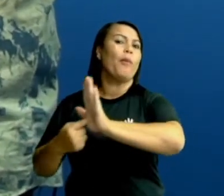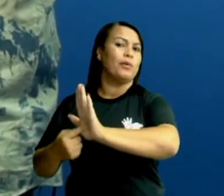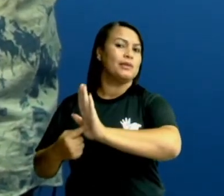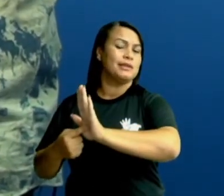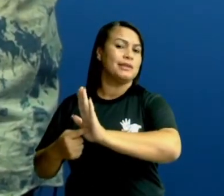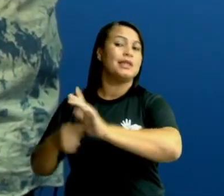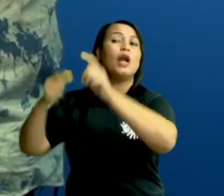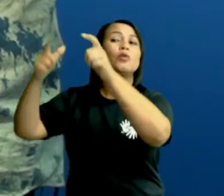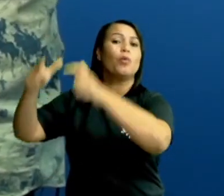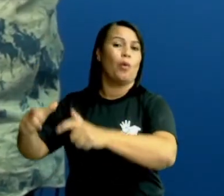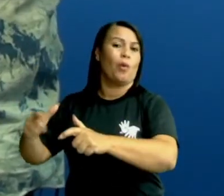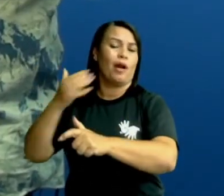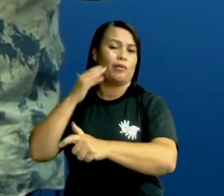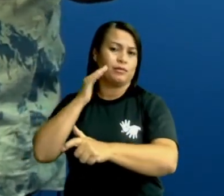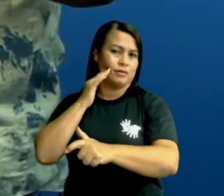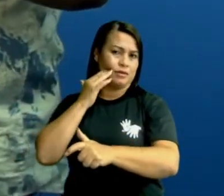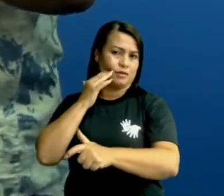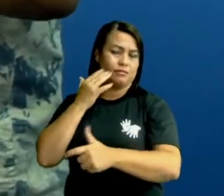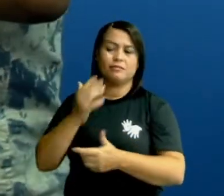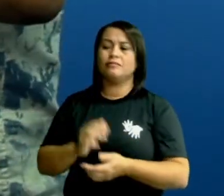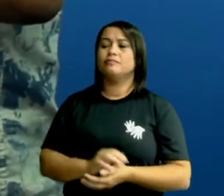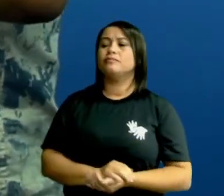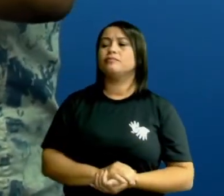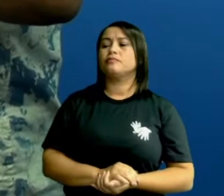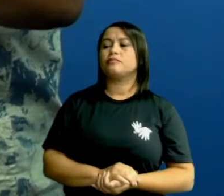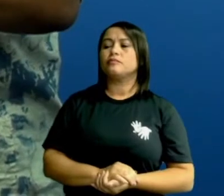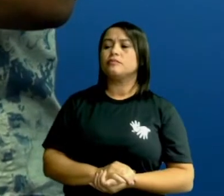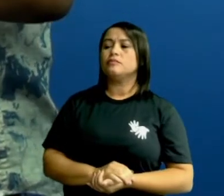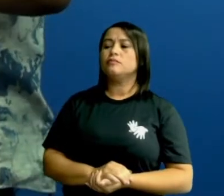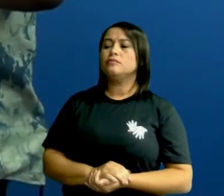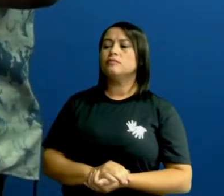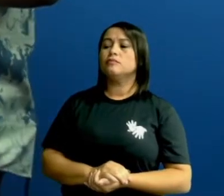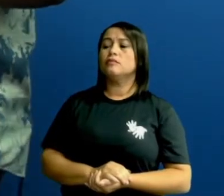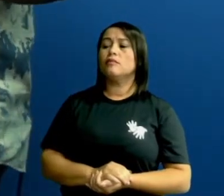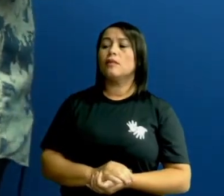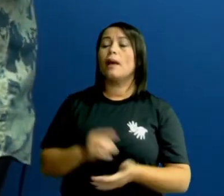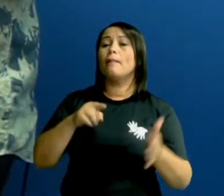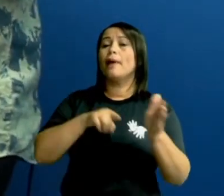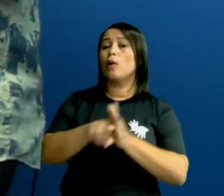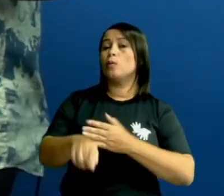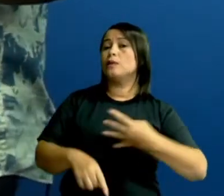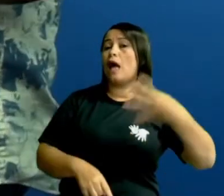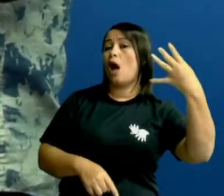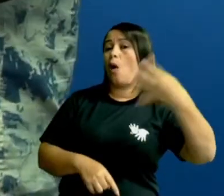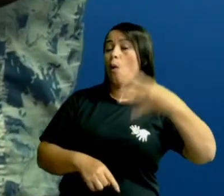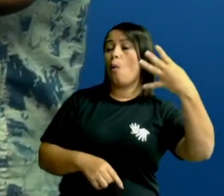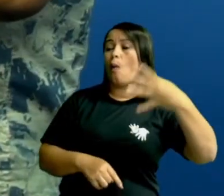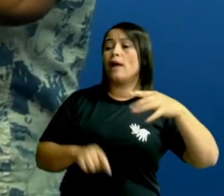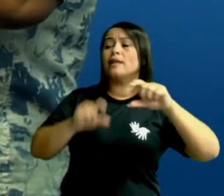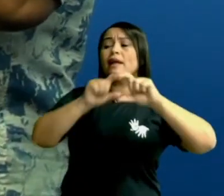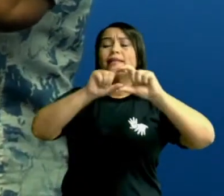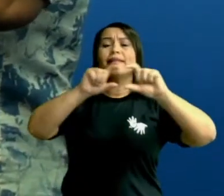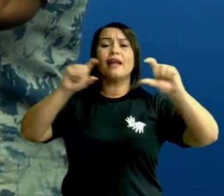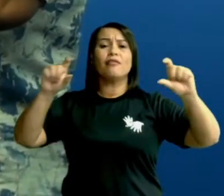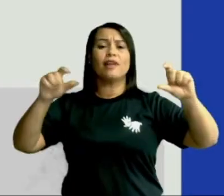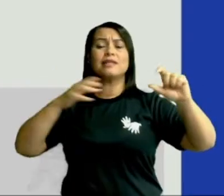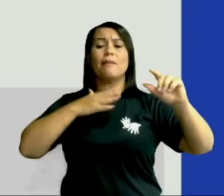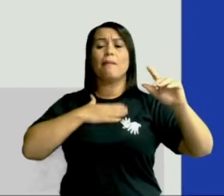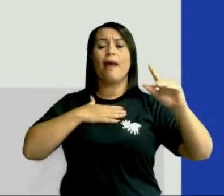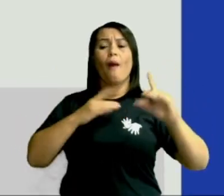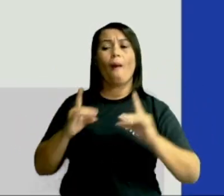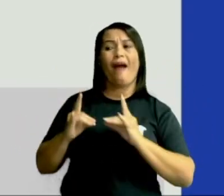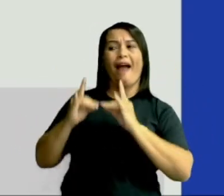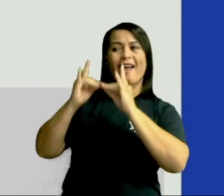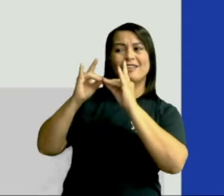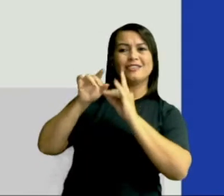um determinado local, um determinado lugar. Questão 4. Na frase, meu castelo